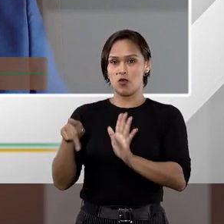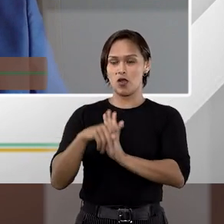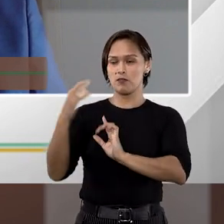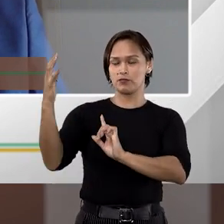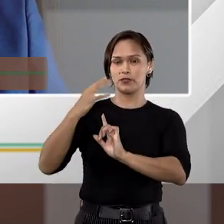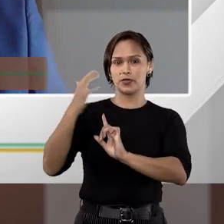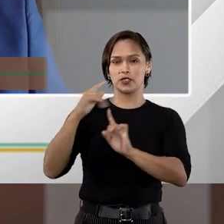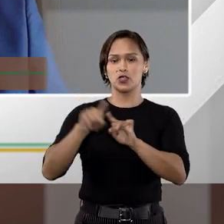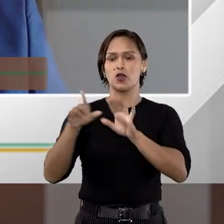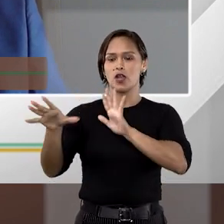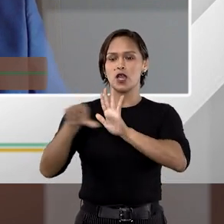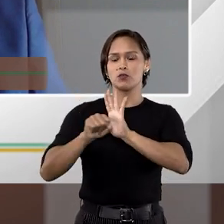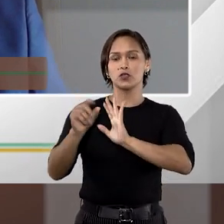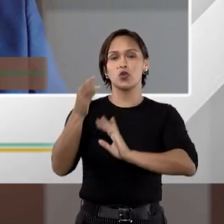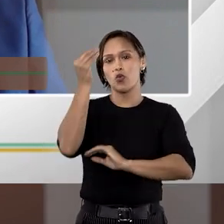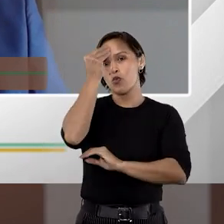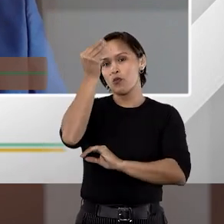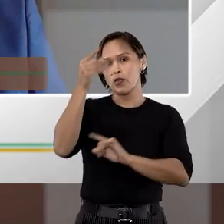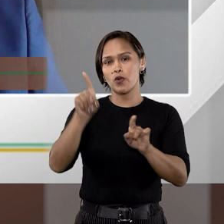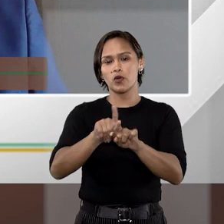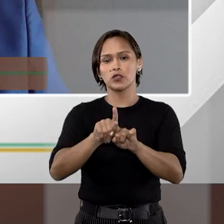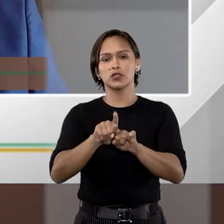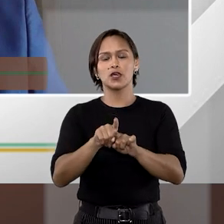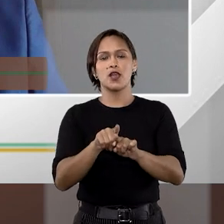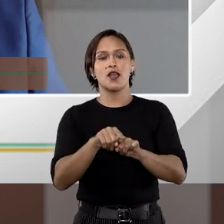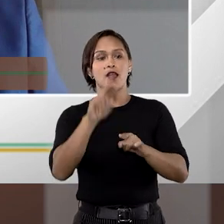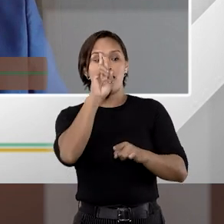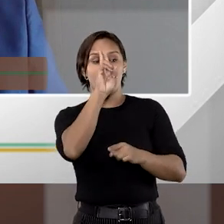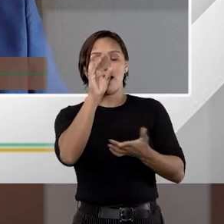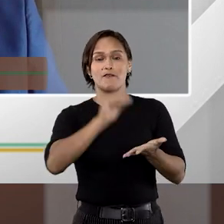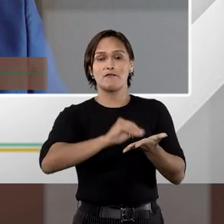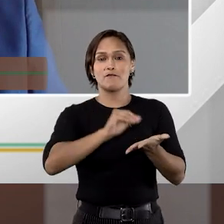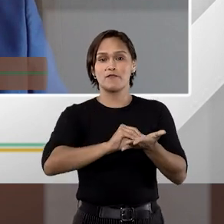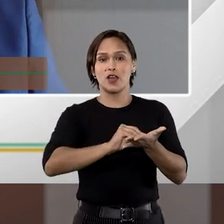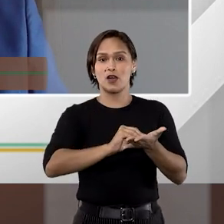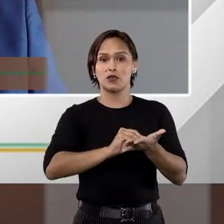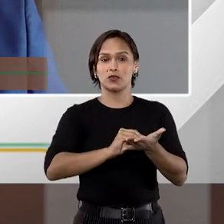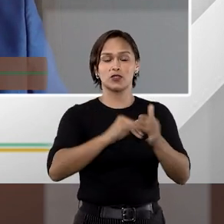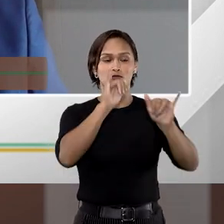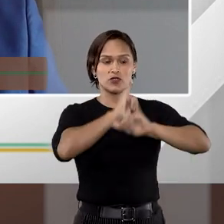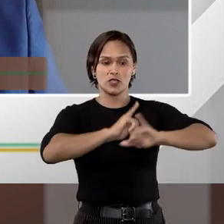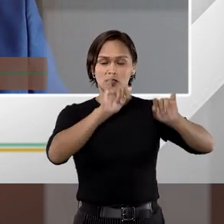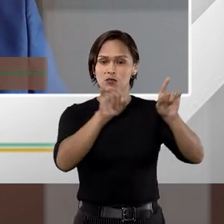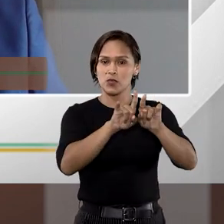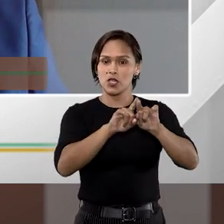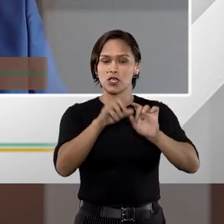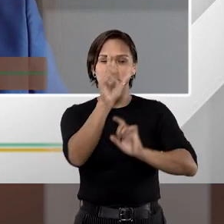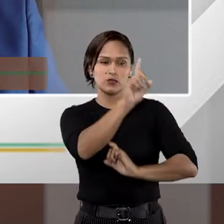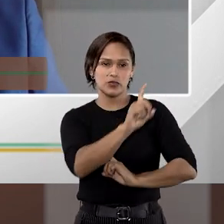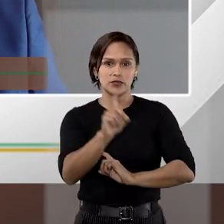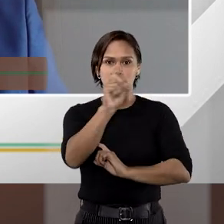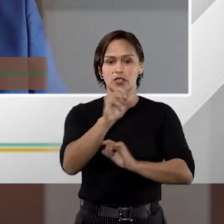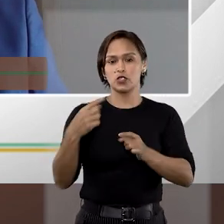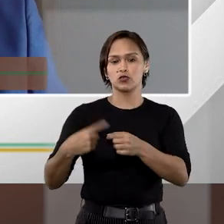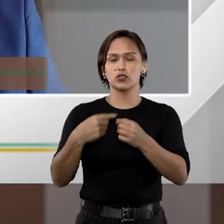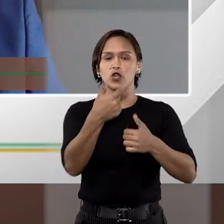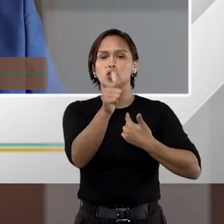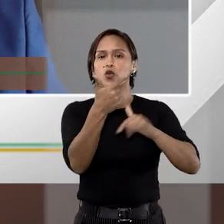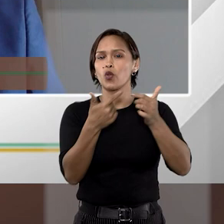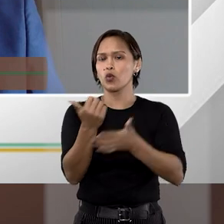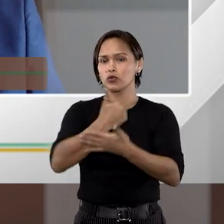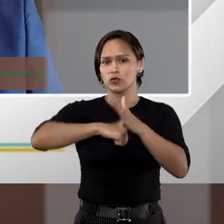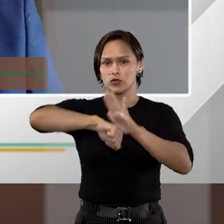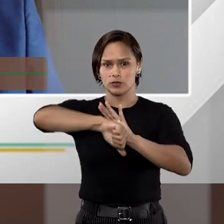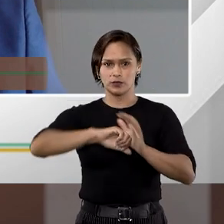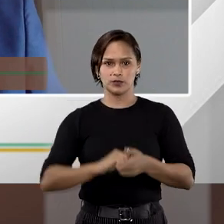a receptação culposa o sacar por abuso de autoridade Estação Urbana e muitos outros